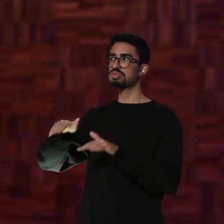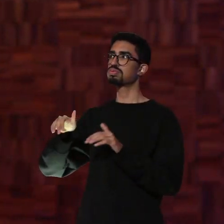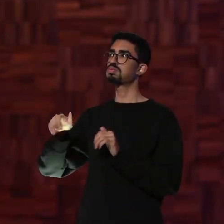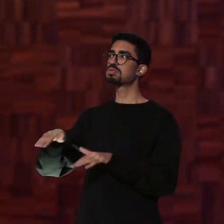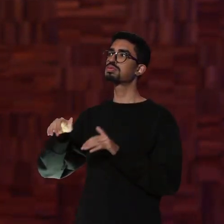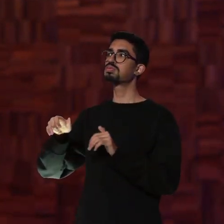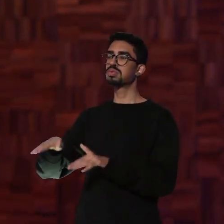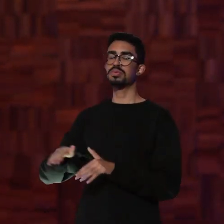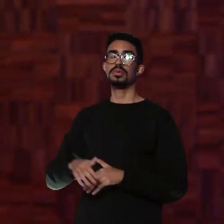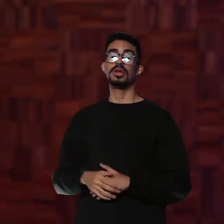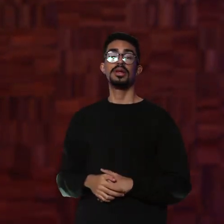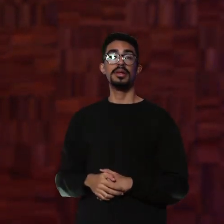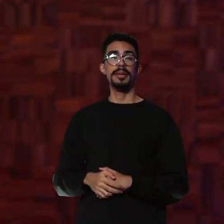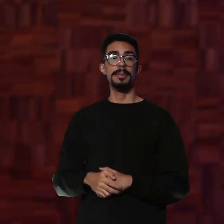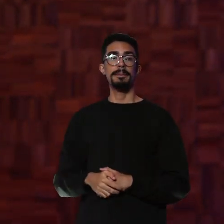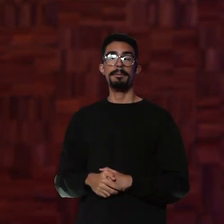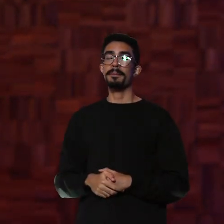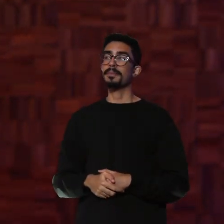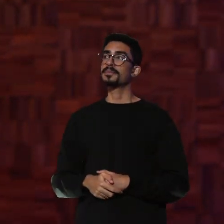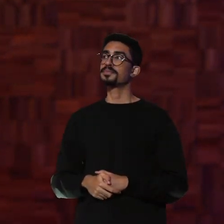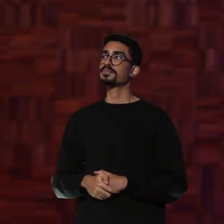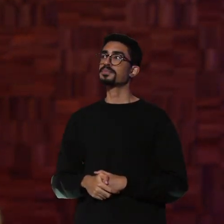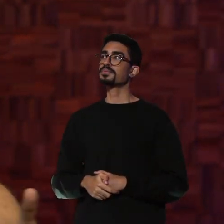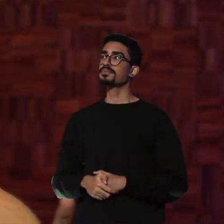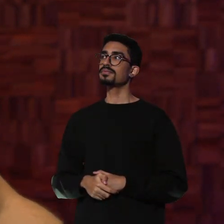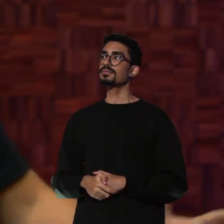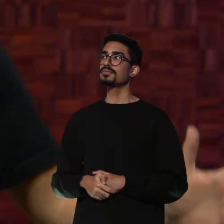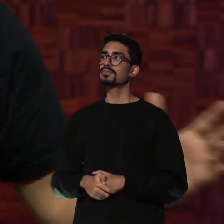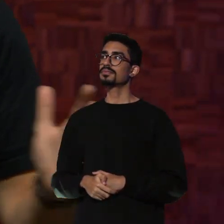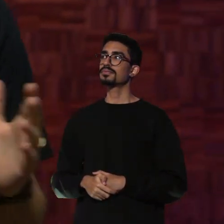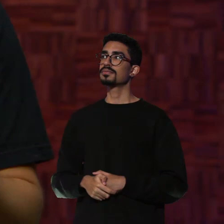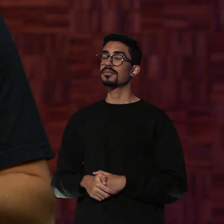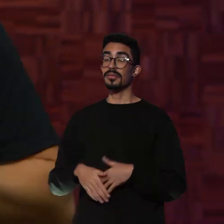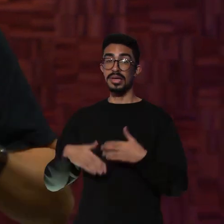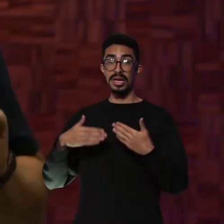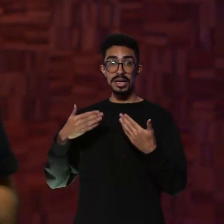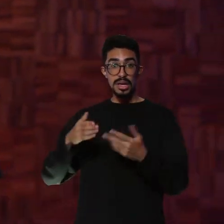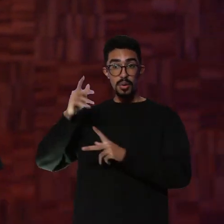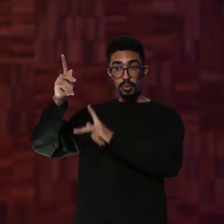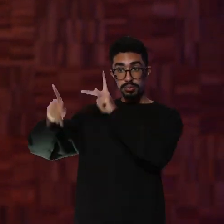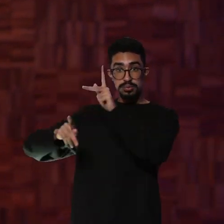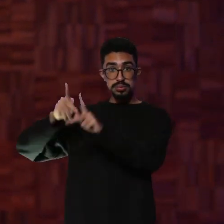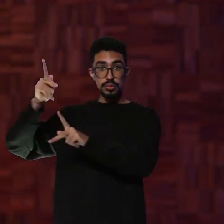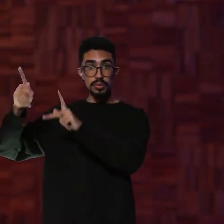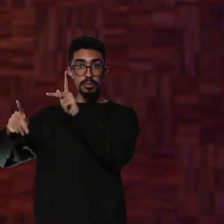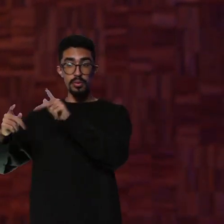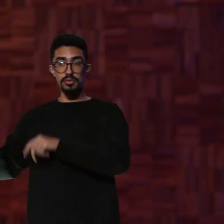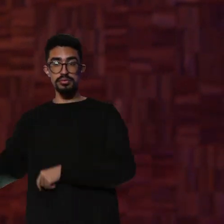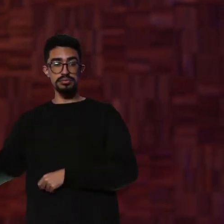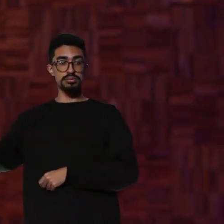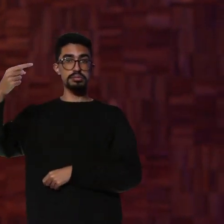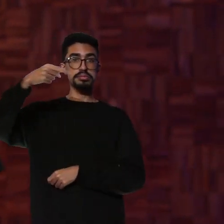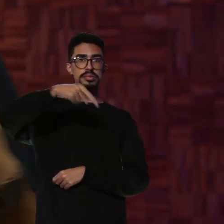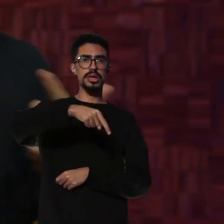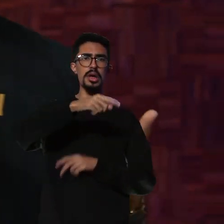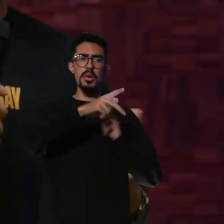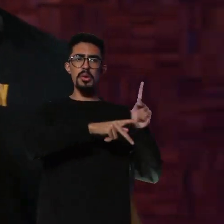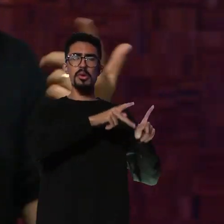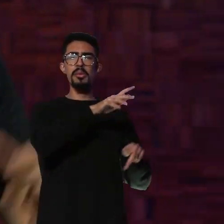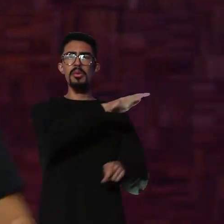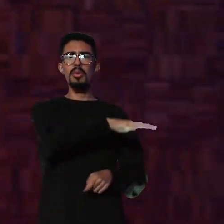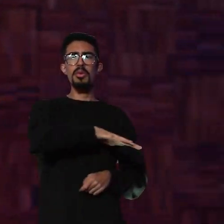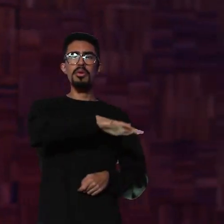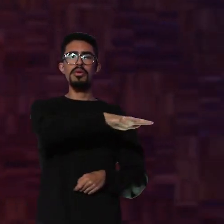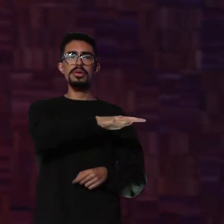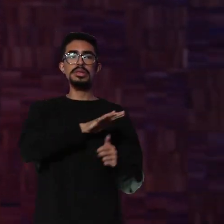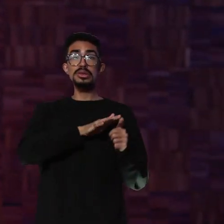isso após as últimas batalhas que eles tinham enfrentado, e os midianitas vinham, eles se escondiam em cavernas, com medo, porque eles não tinham armas,